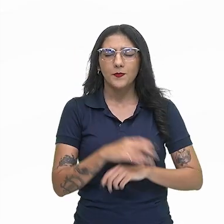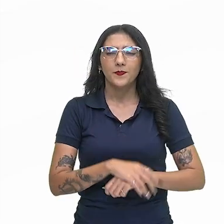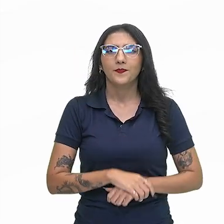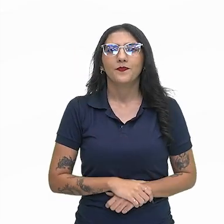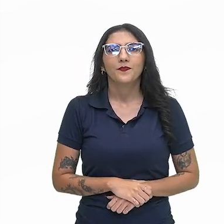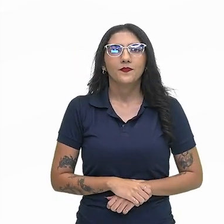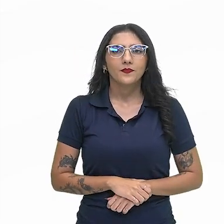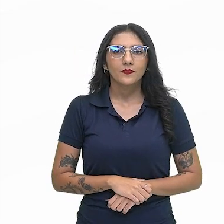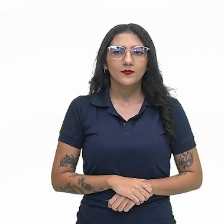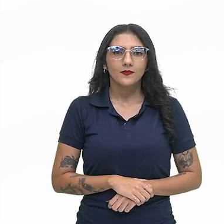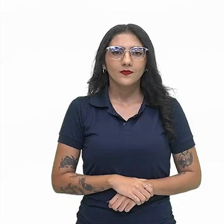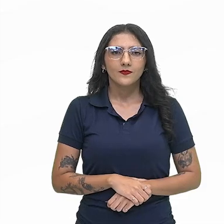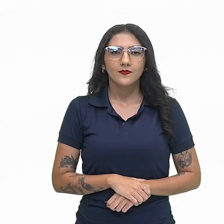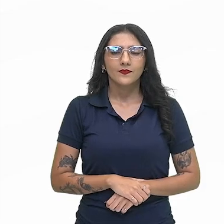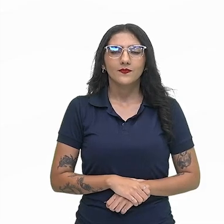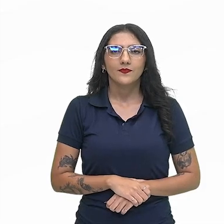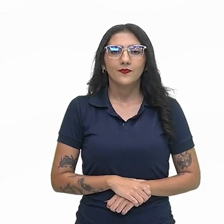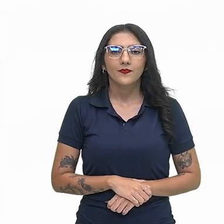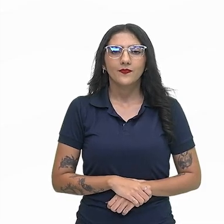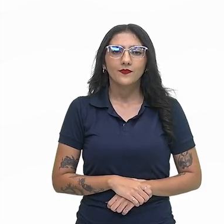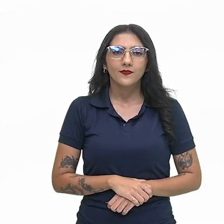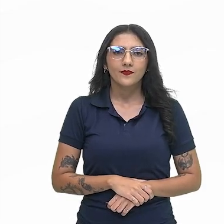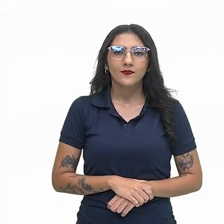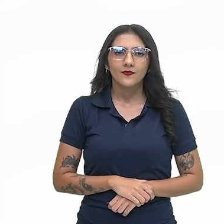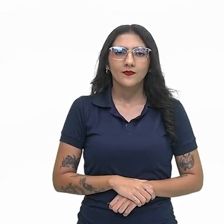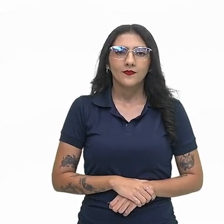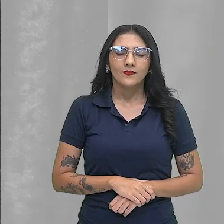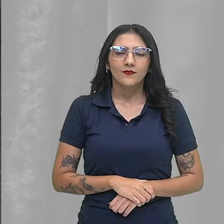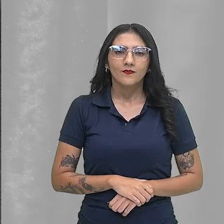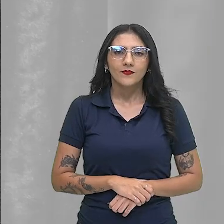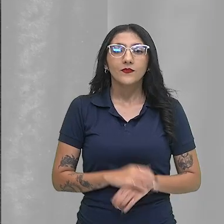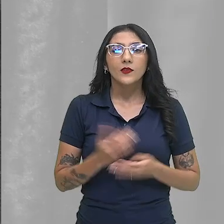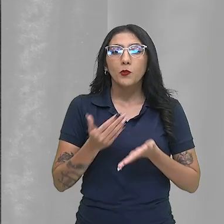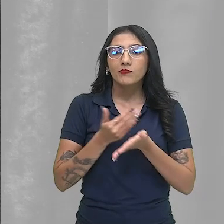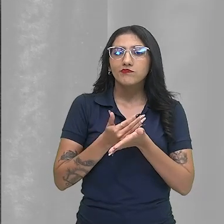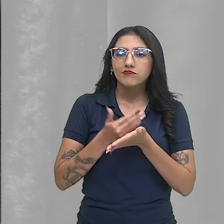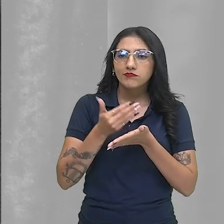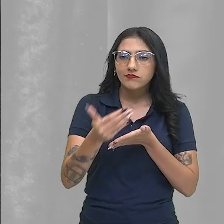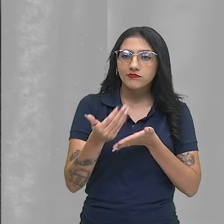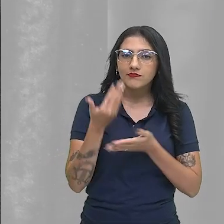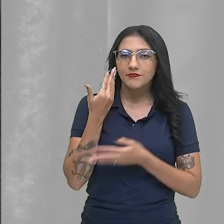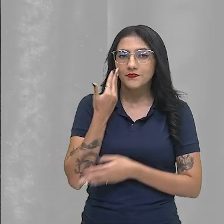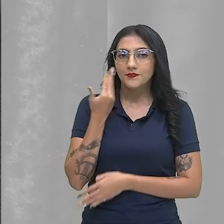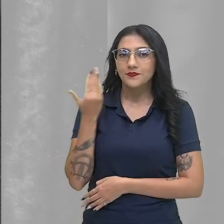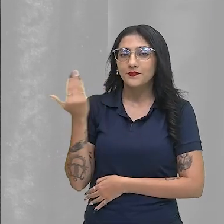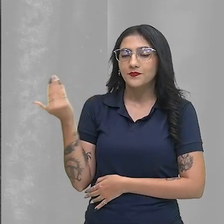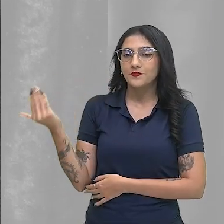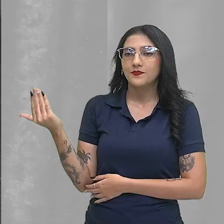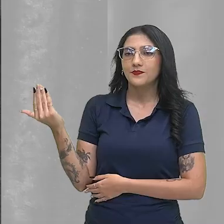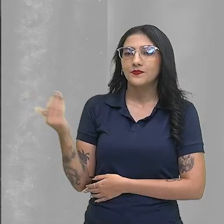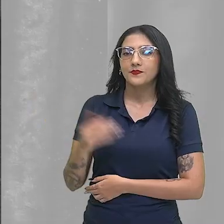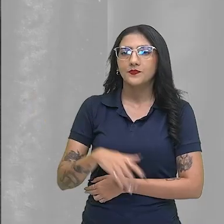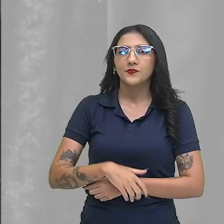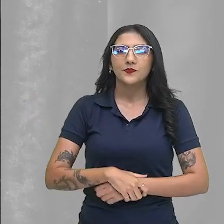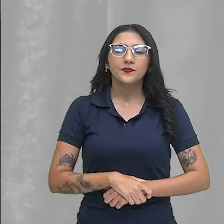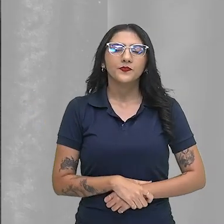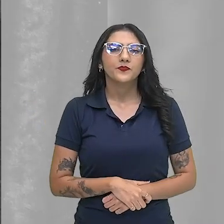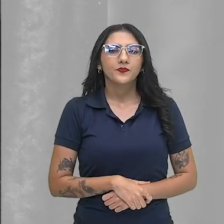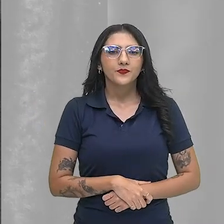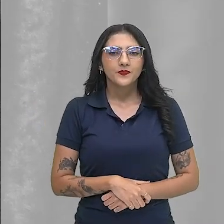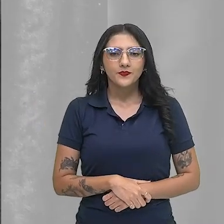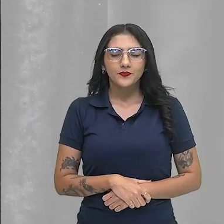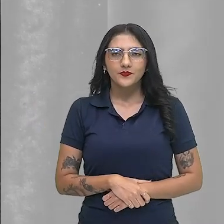certo? Começando, então, aí por Karl Marx, né? Certo? Então, vejam